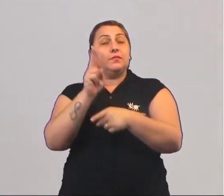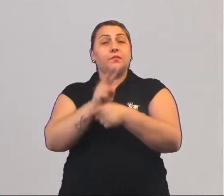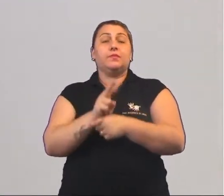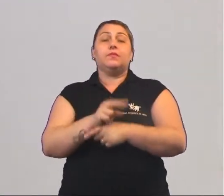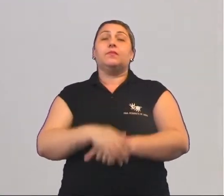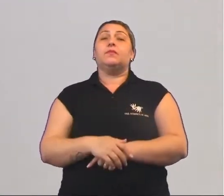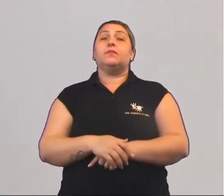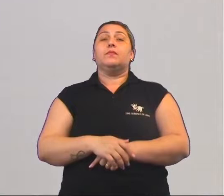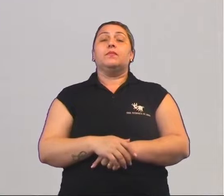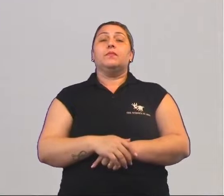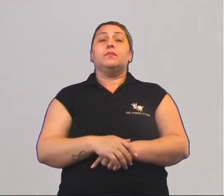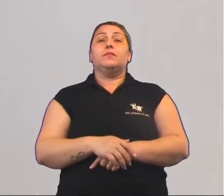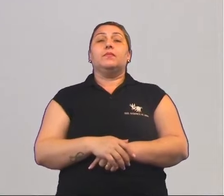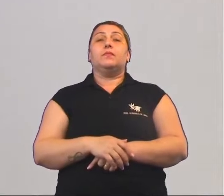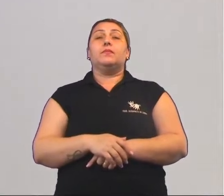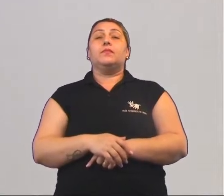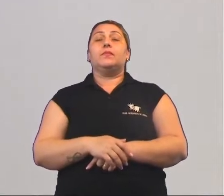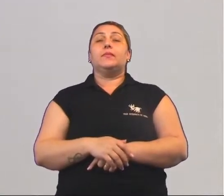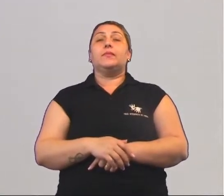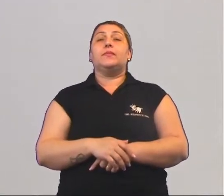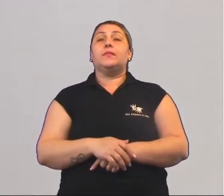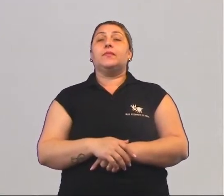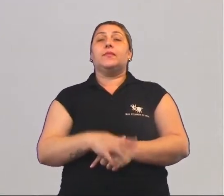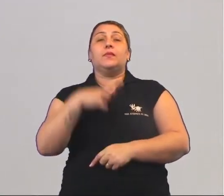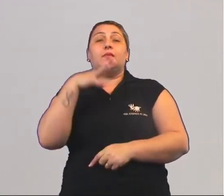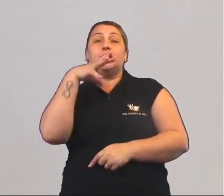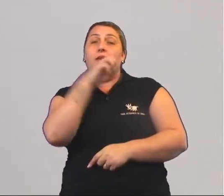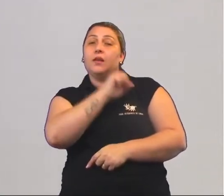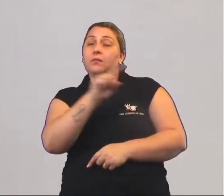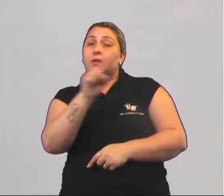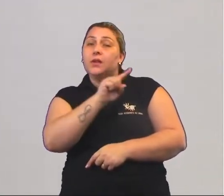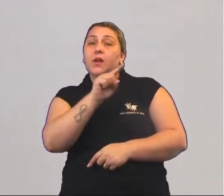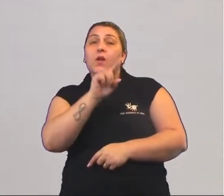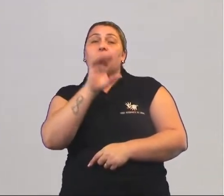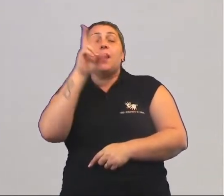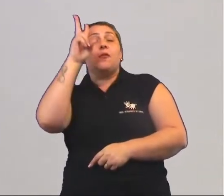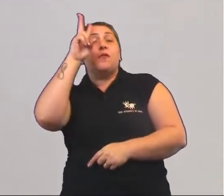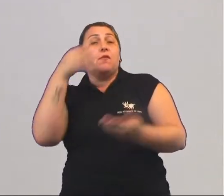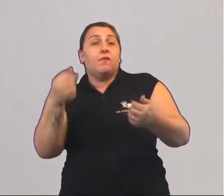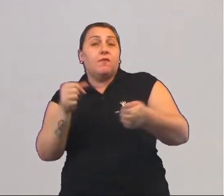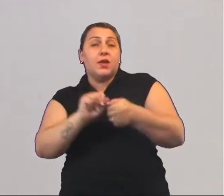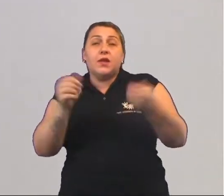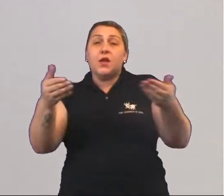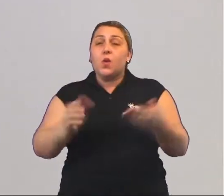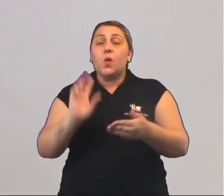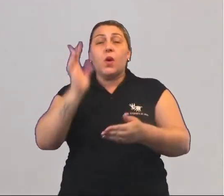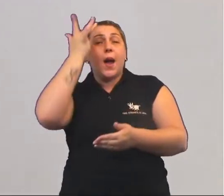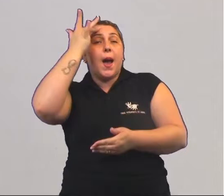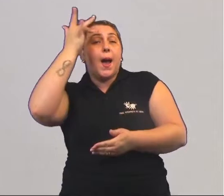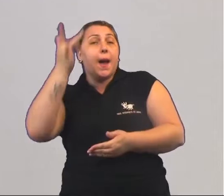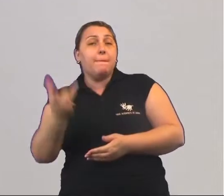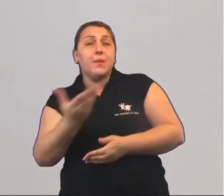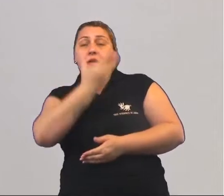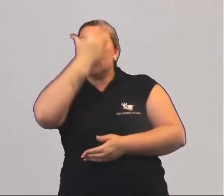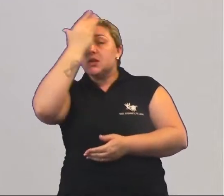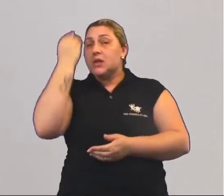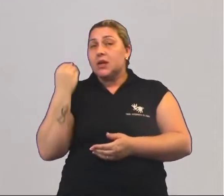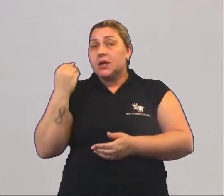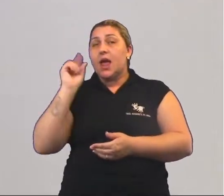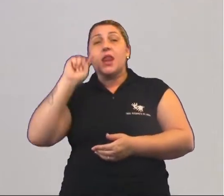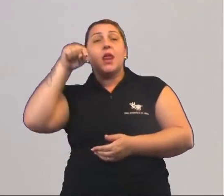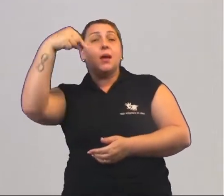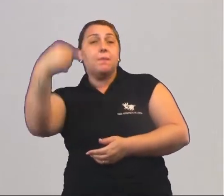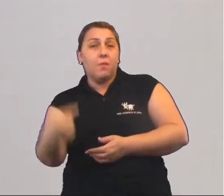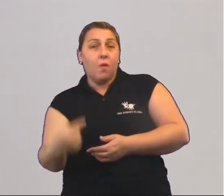eles não devem ser passageiros. Você não pode realizá-los hoje e cair no